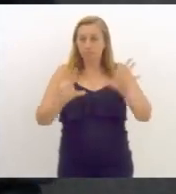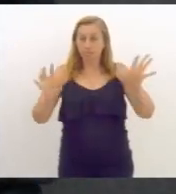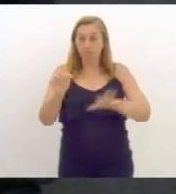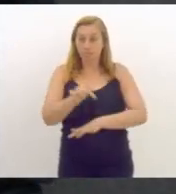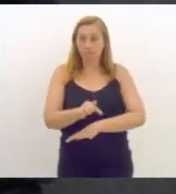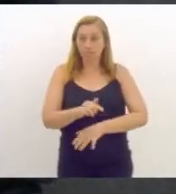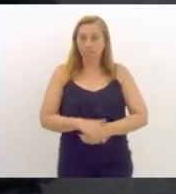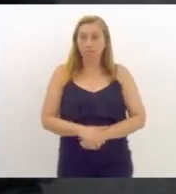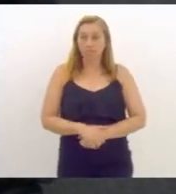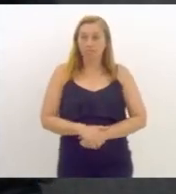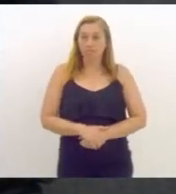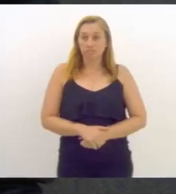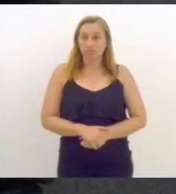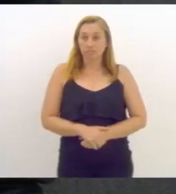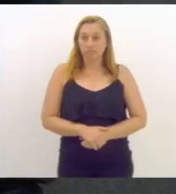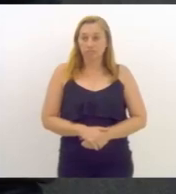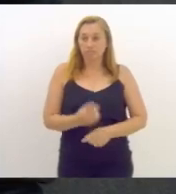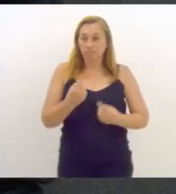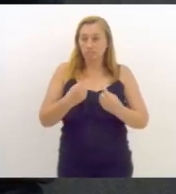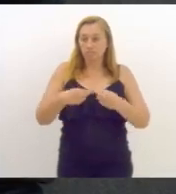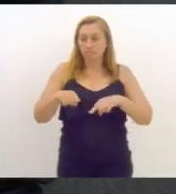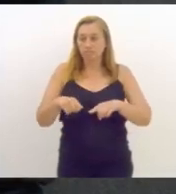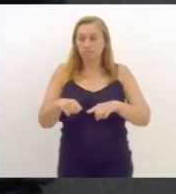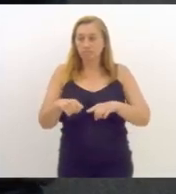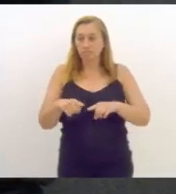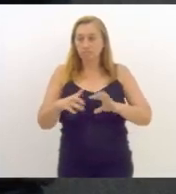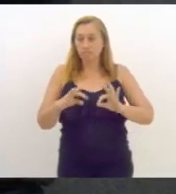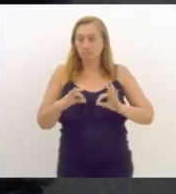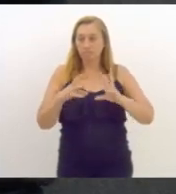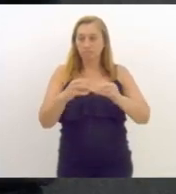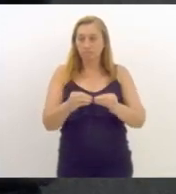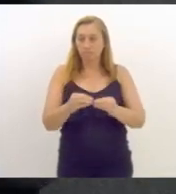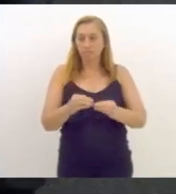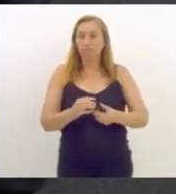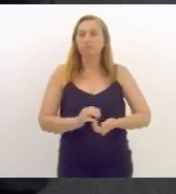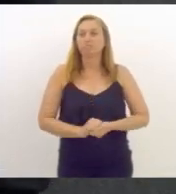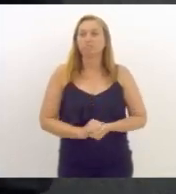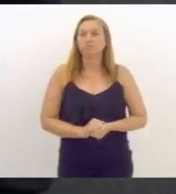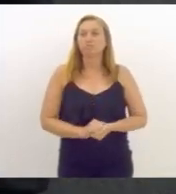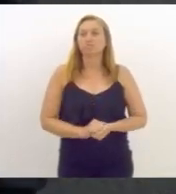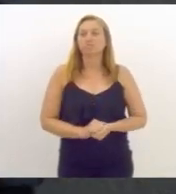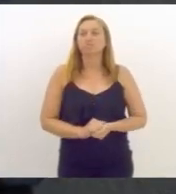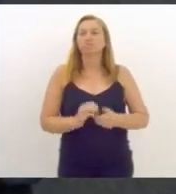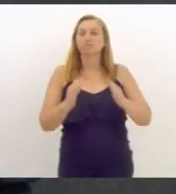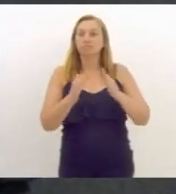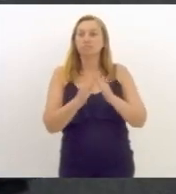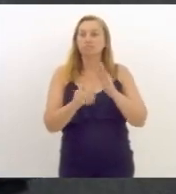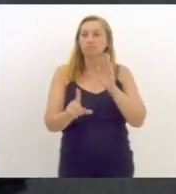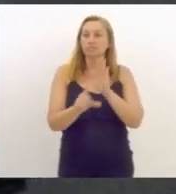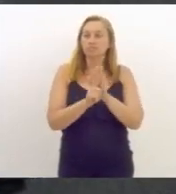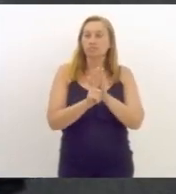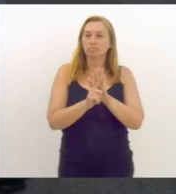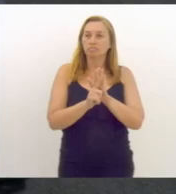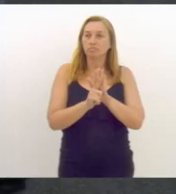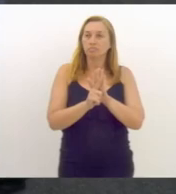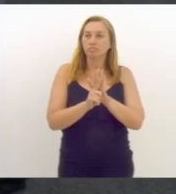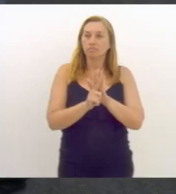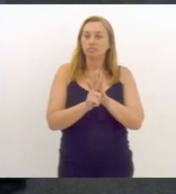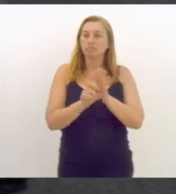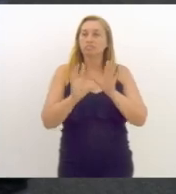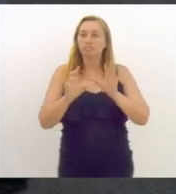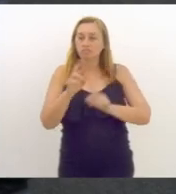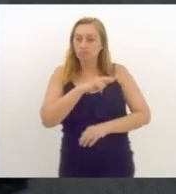seria contraditariamente vergonhoso para essa casa de leis essa casa